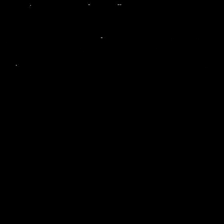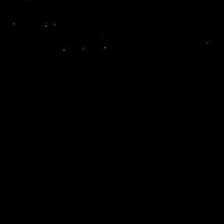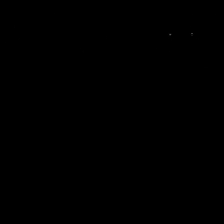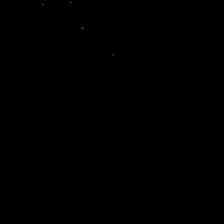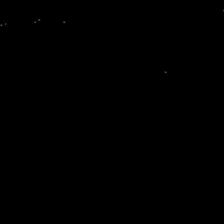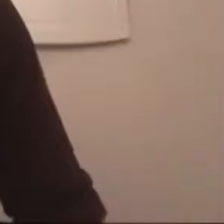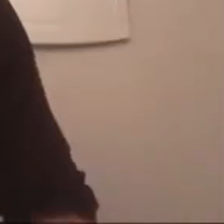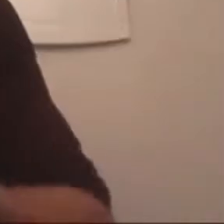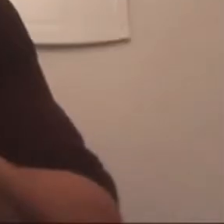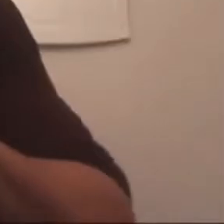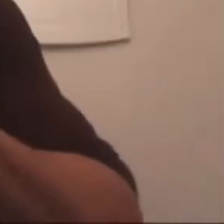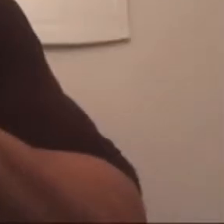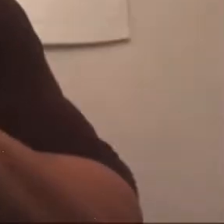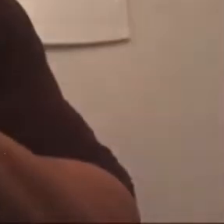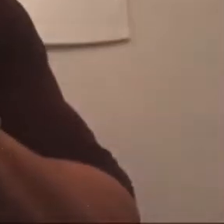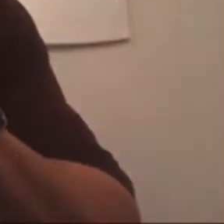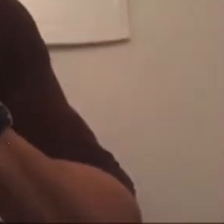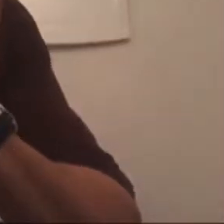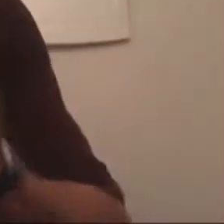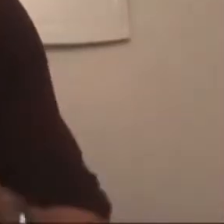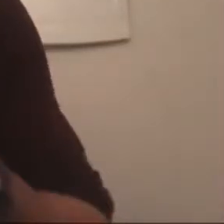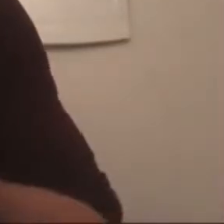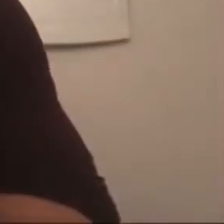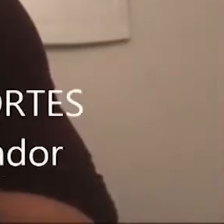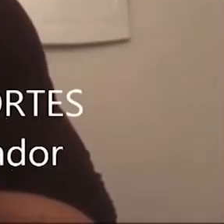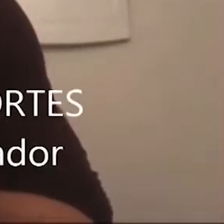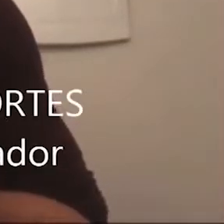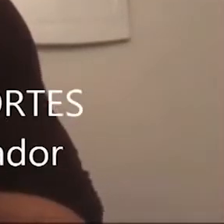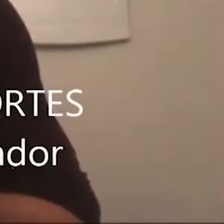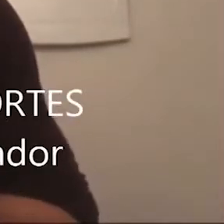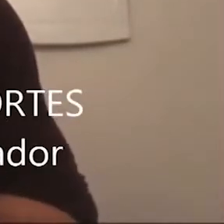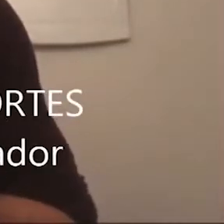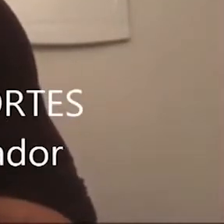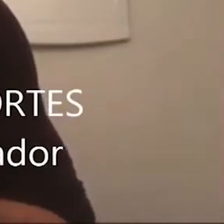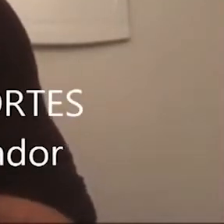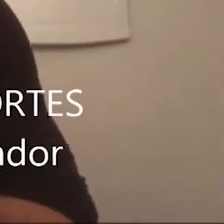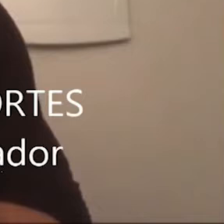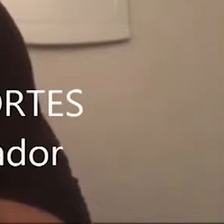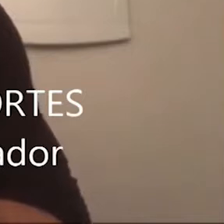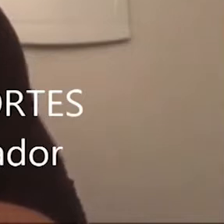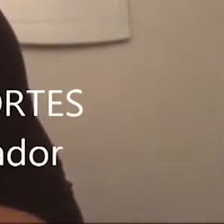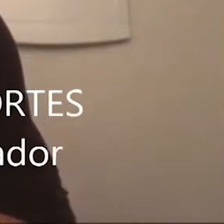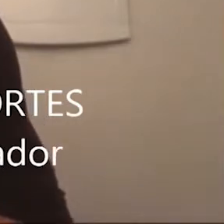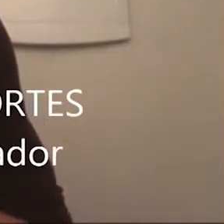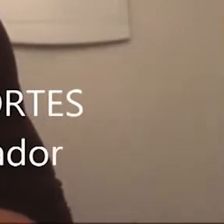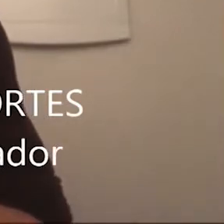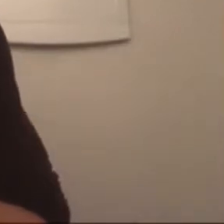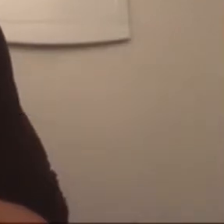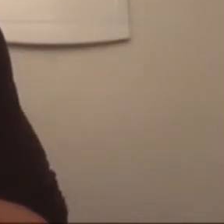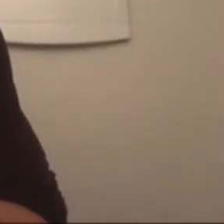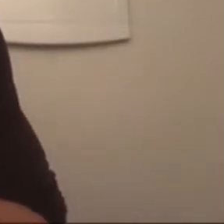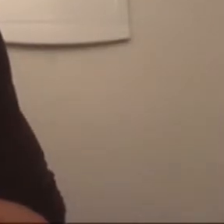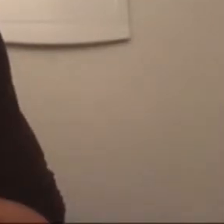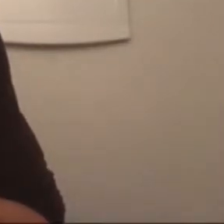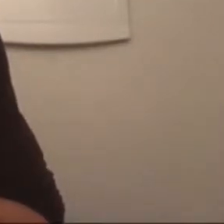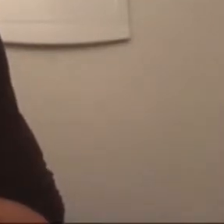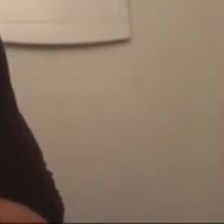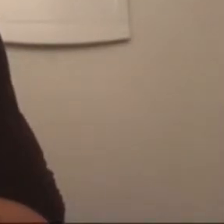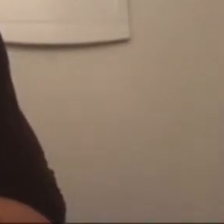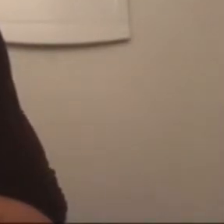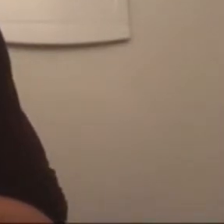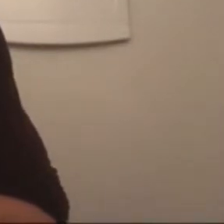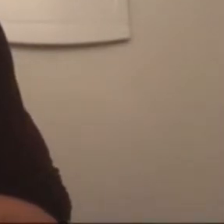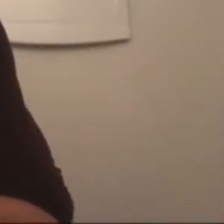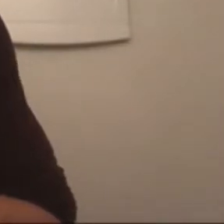sempre. Beijo. Oi, gente. Oi. Eu sou Augusto Portes, ator, dublador. E eu sou Carla Martelli, atriz, dubladora